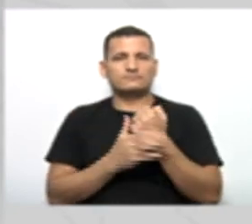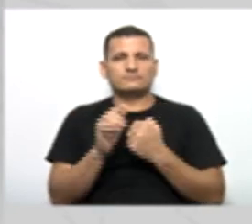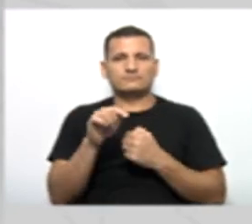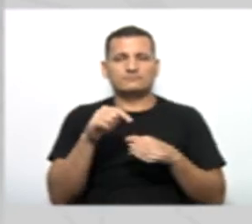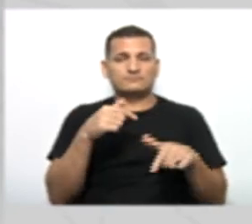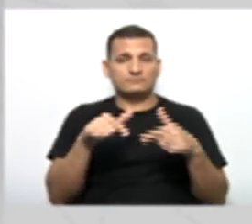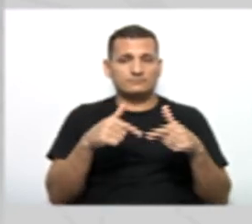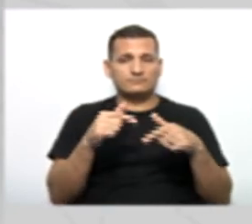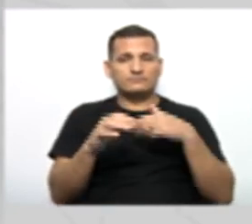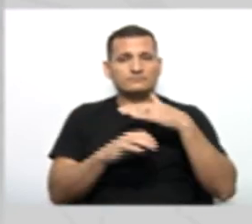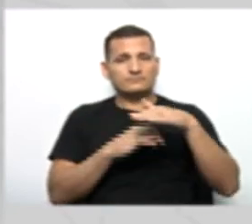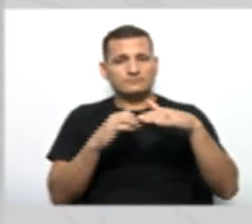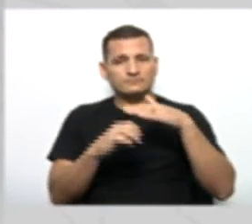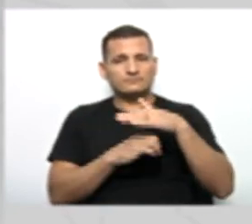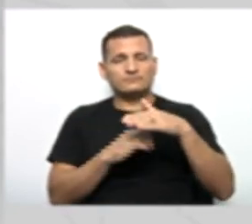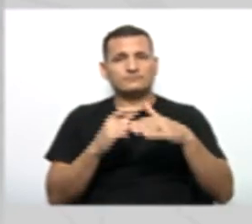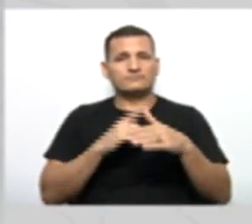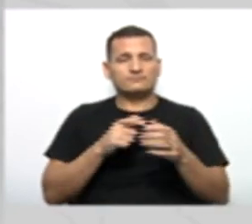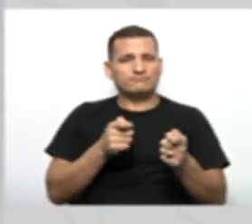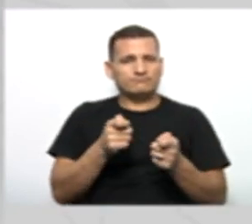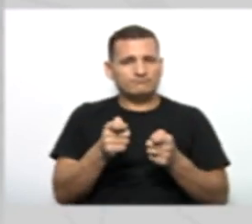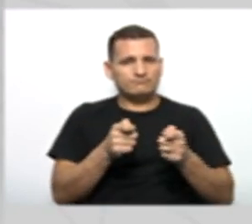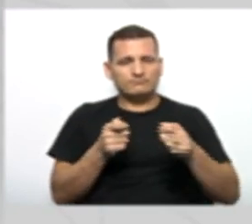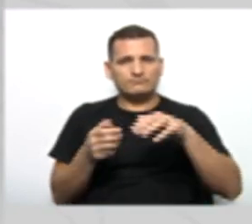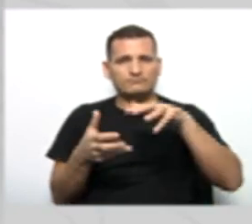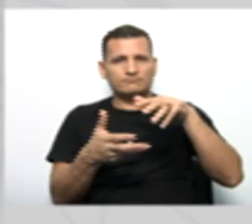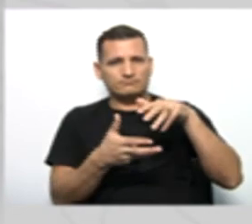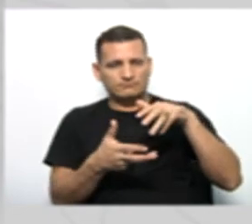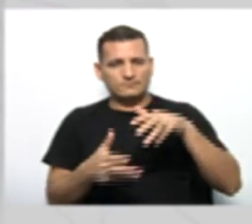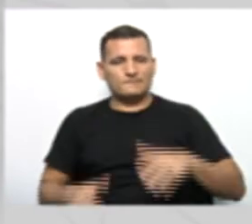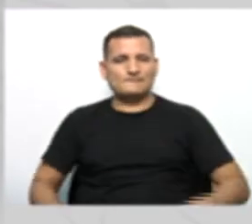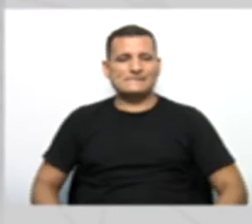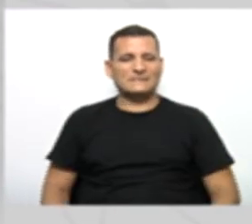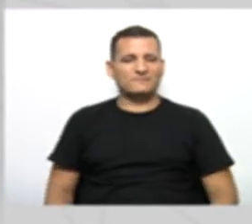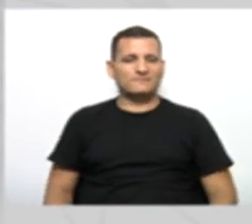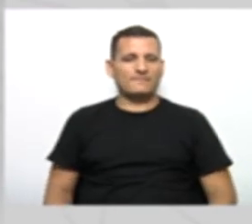são desenvolvidas de uma forma sustentável.